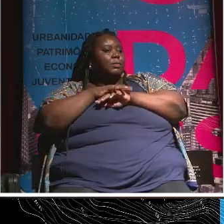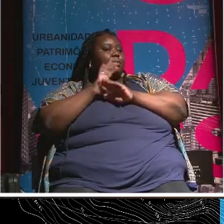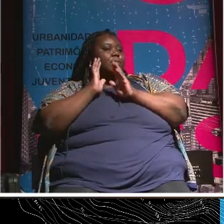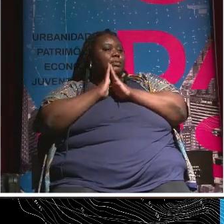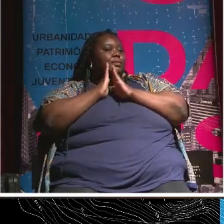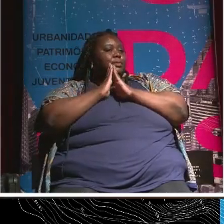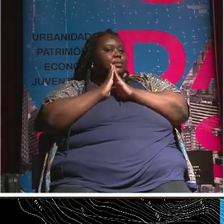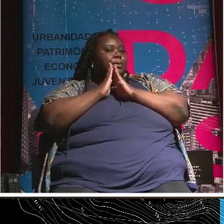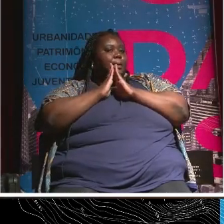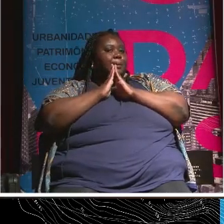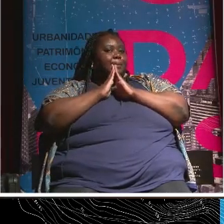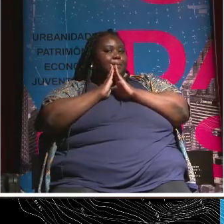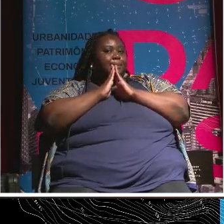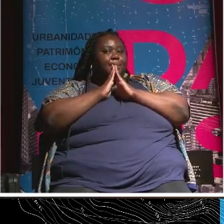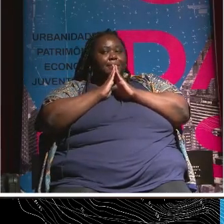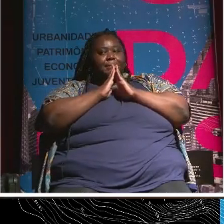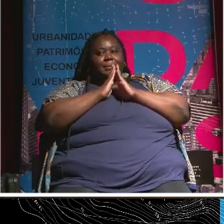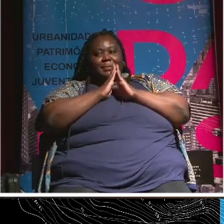Acho que é isso.